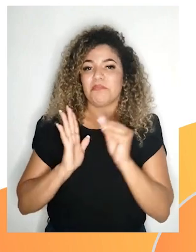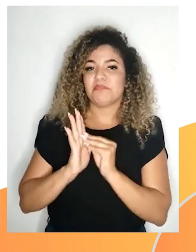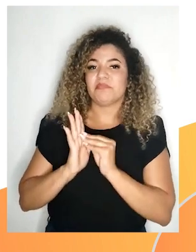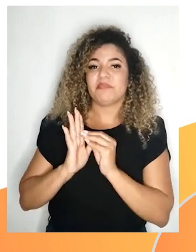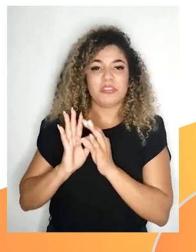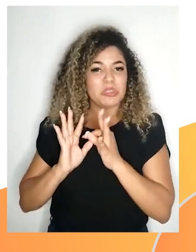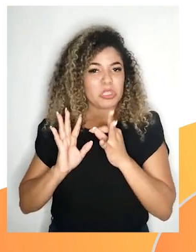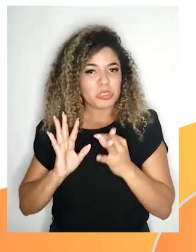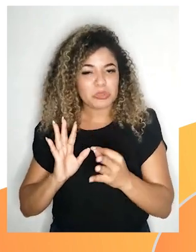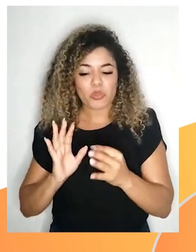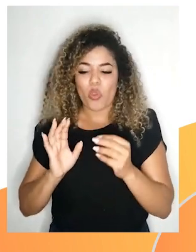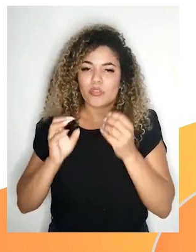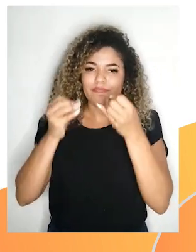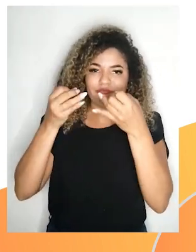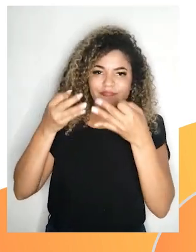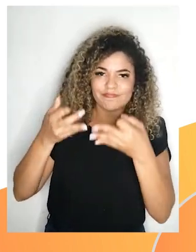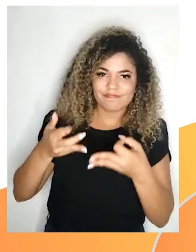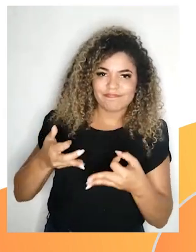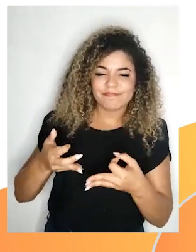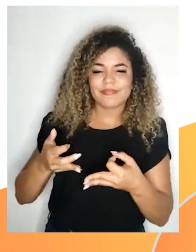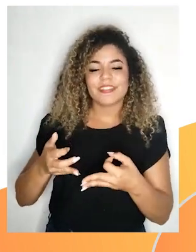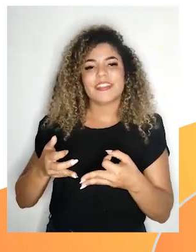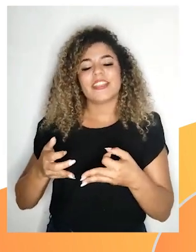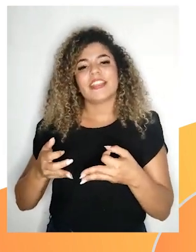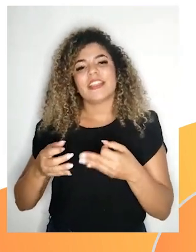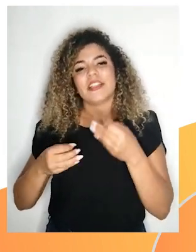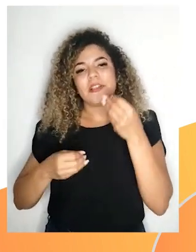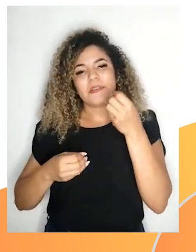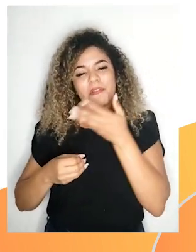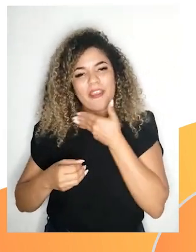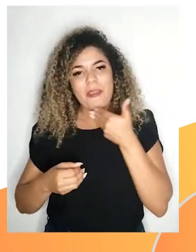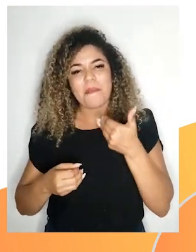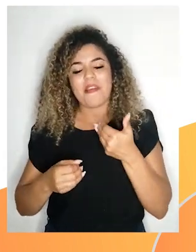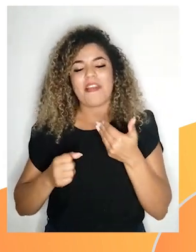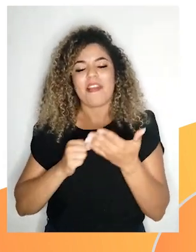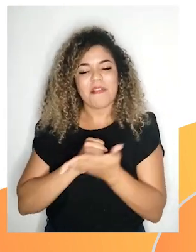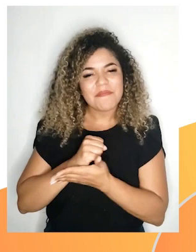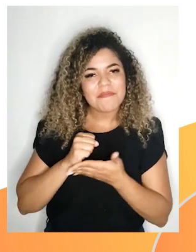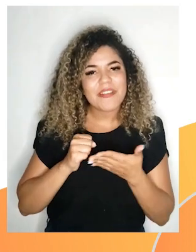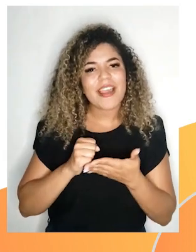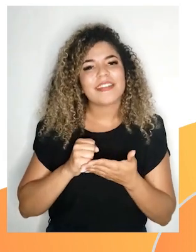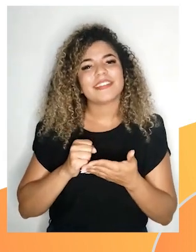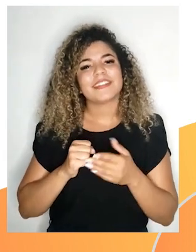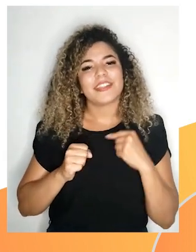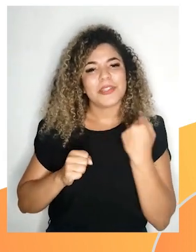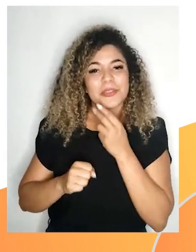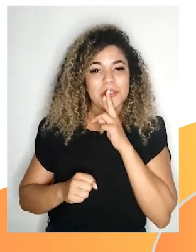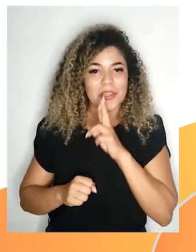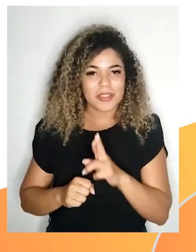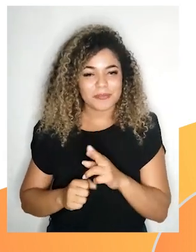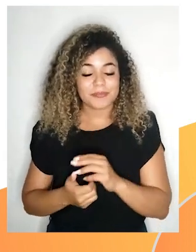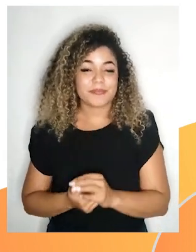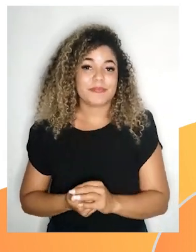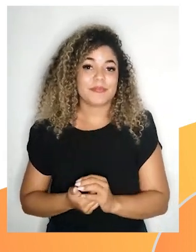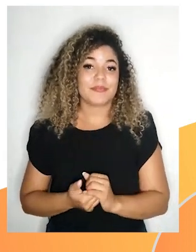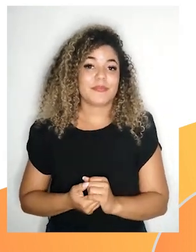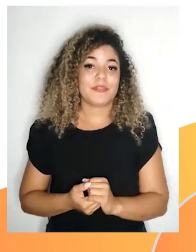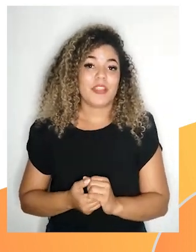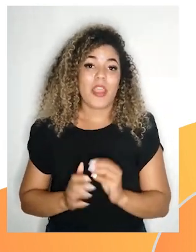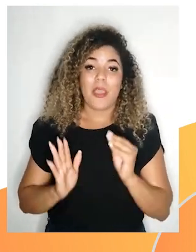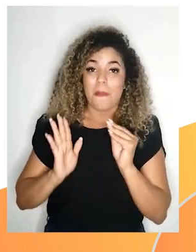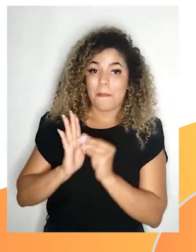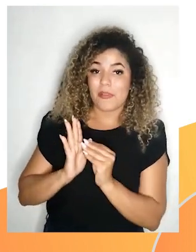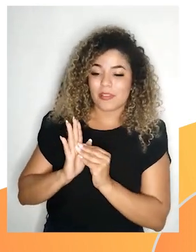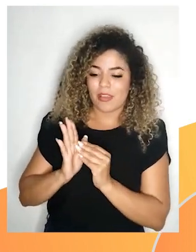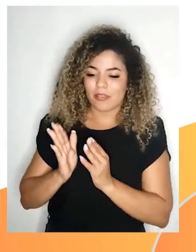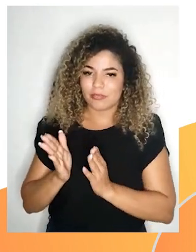todo esse diagrama, né, escrevendo para justificar melhor e fundamentar a nossa resposta da seguinte maneira: colocando os